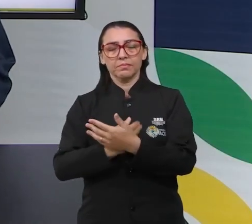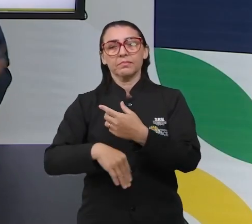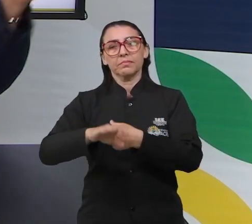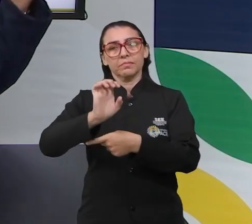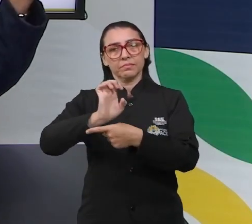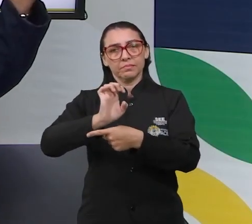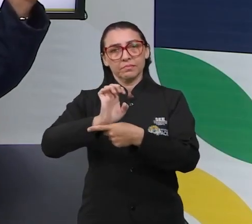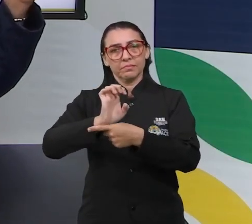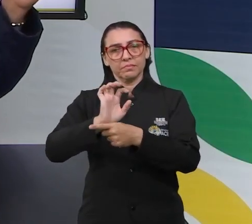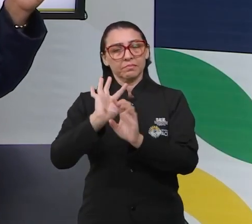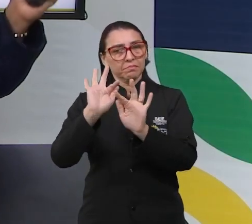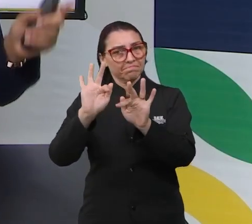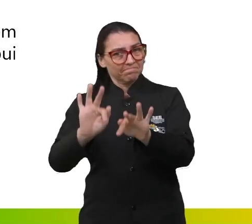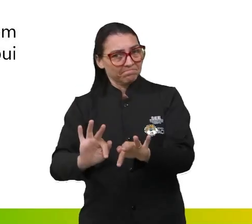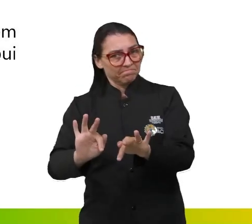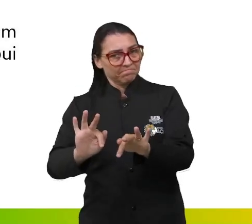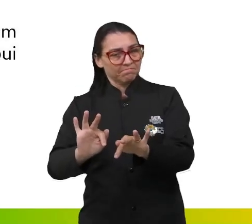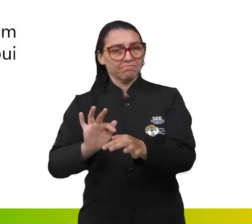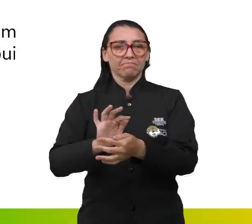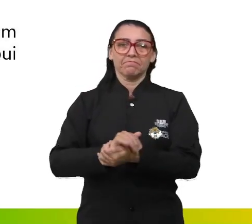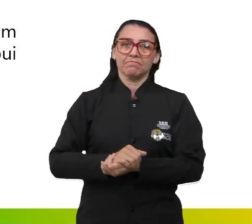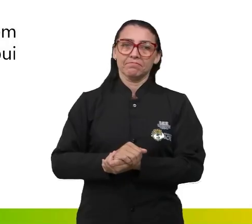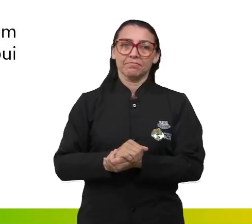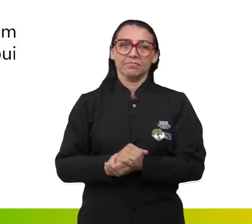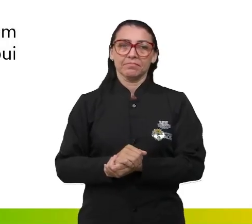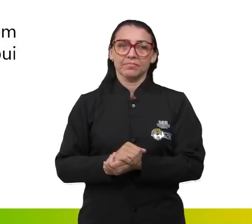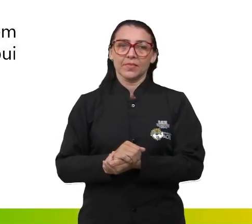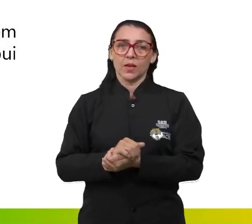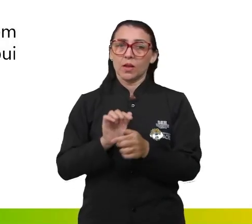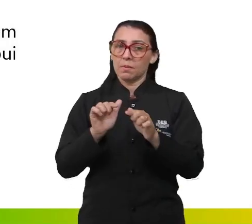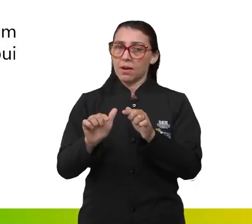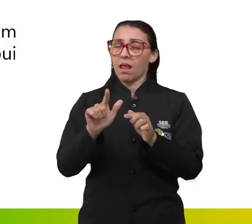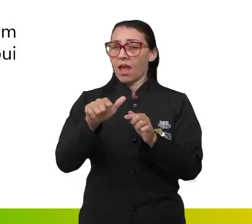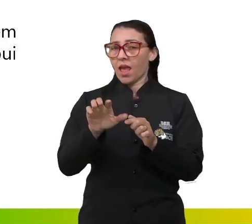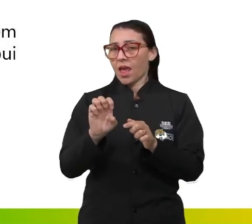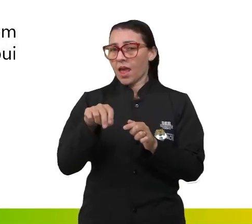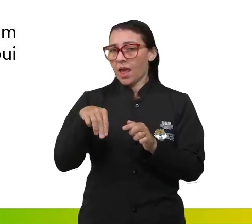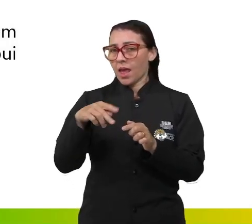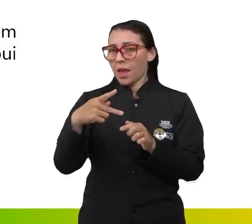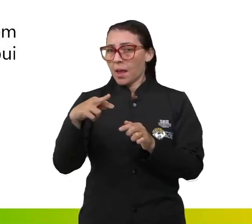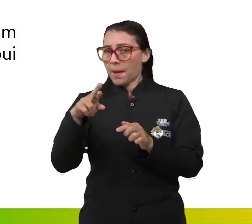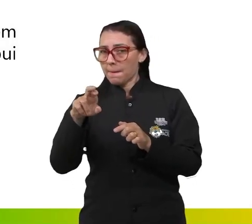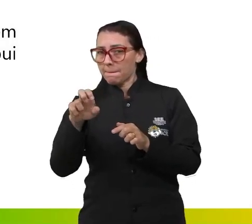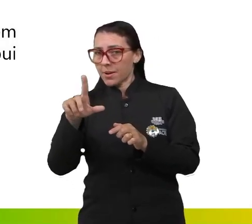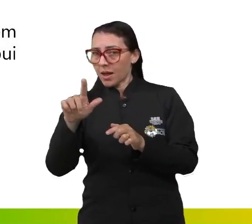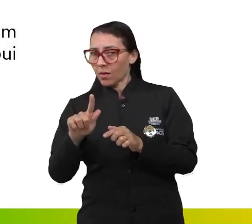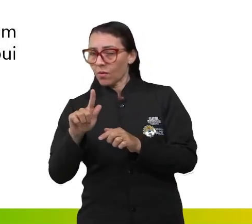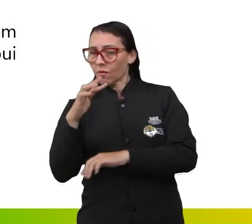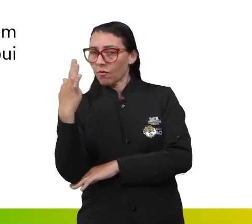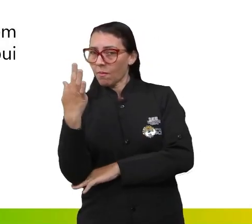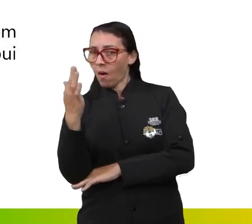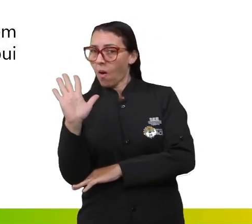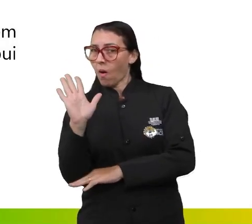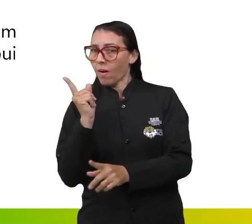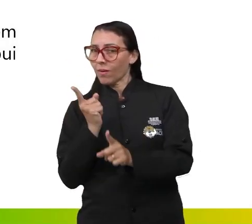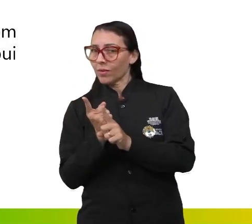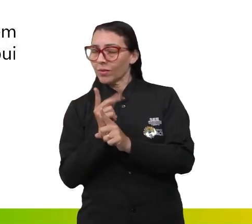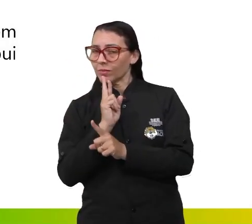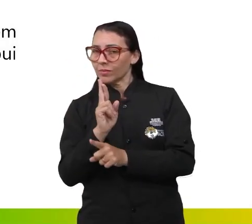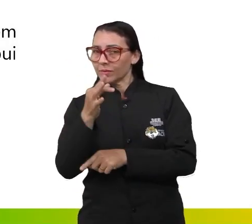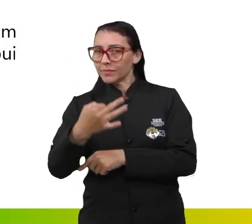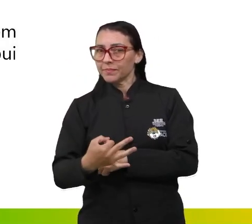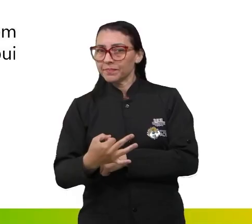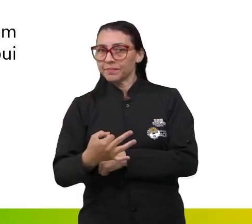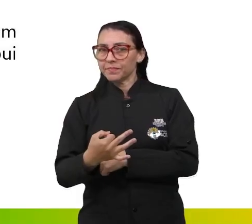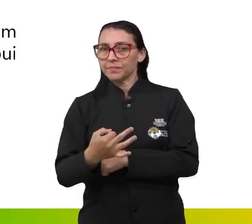incorreta. Chegamos na alternativa E. Vamos ver? Nem todo trabalho é emprego formal. Opa, acho que a gente achou a alternativa.